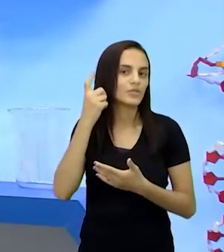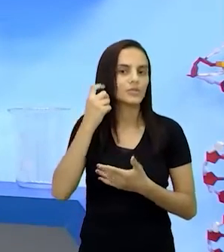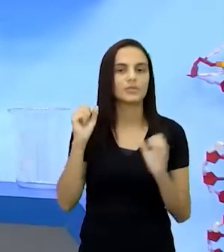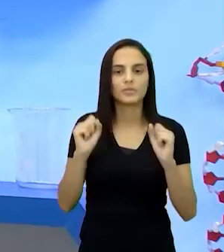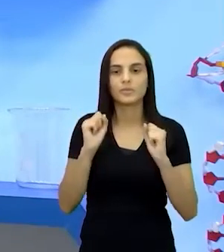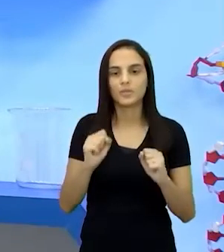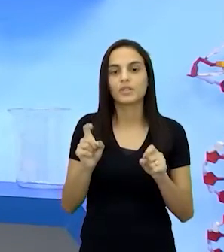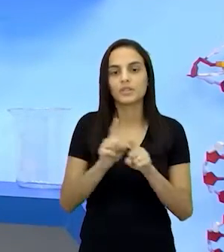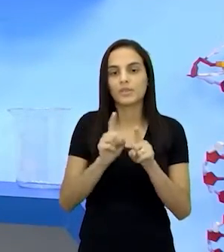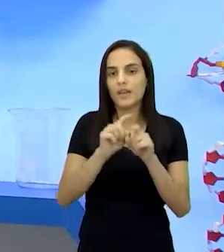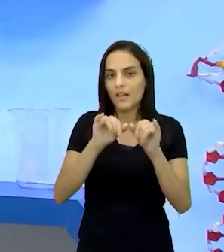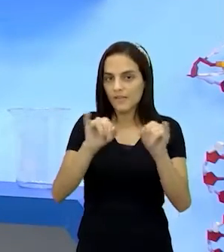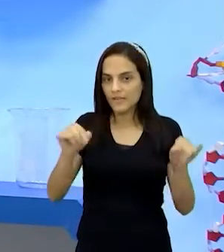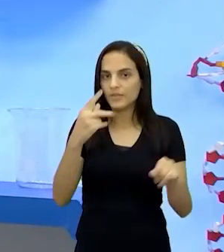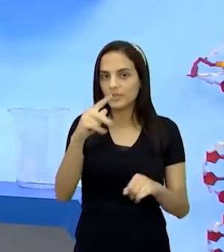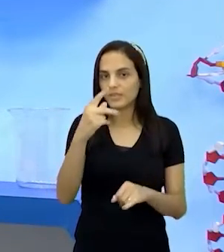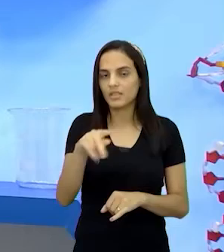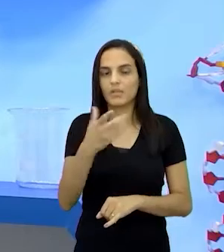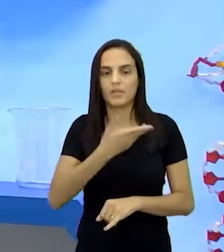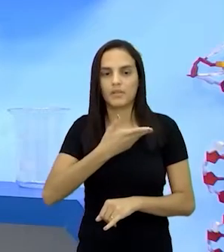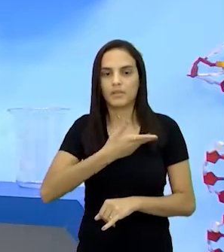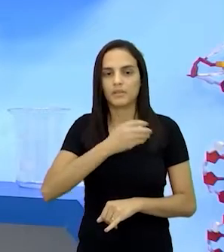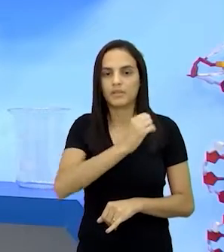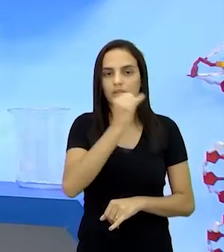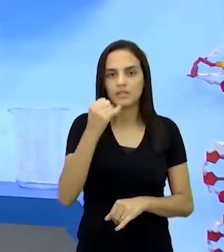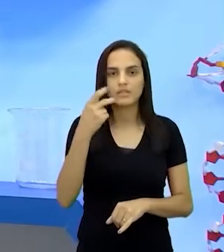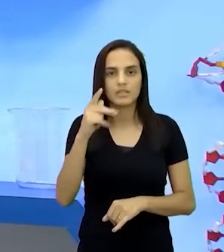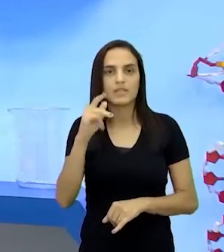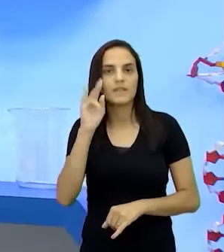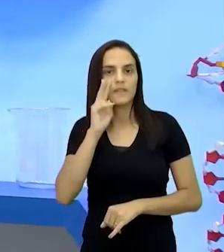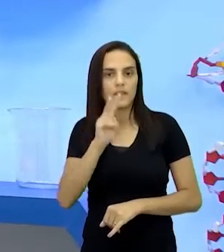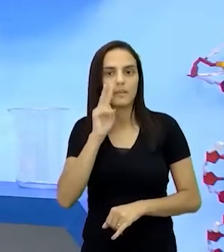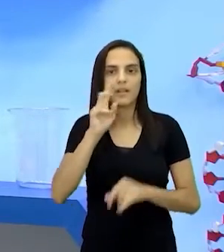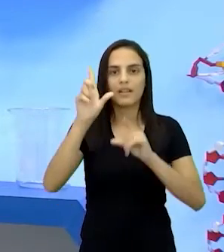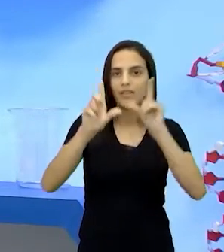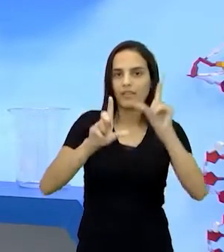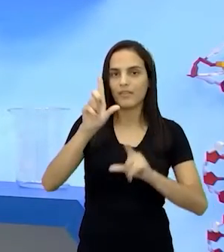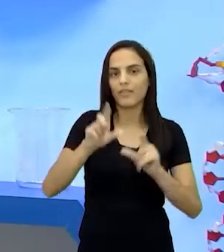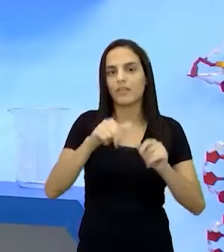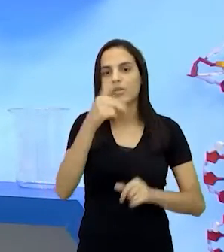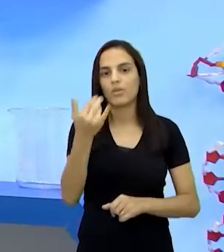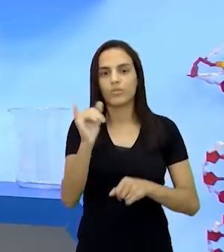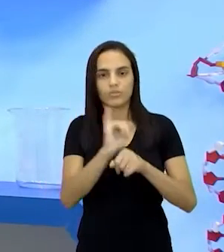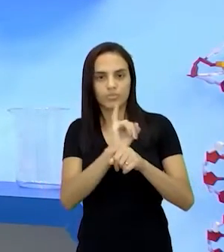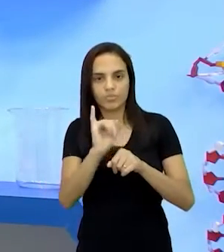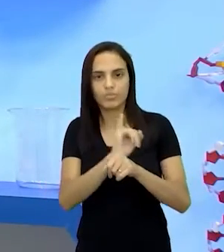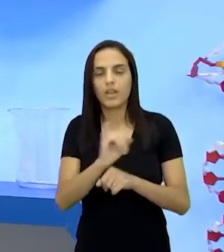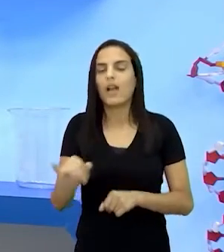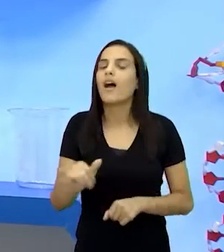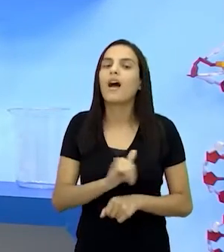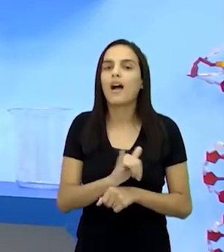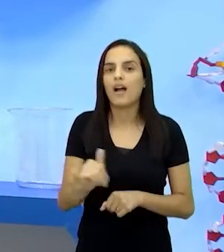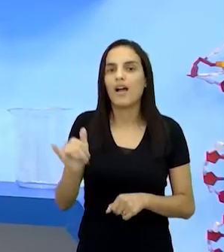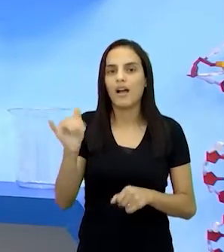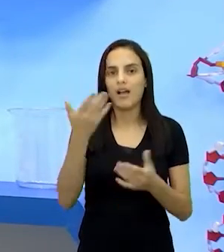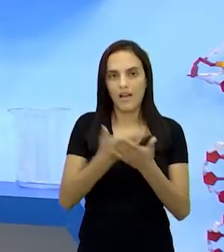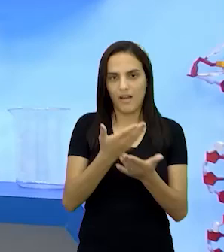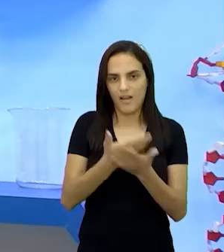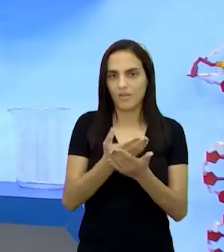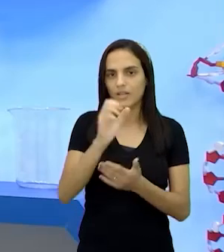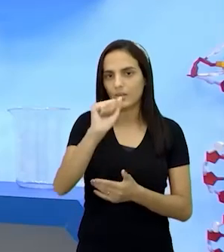E avisa o seu amigo, se você está vendo essa aula pelo YouTube, pela TV, por algum outro lugar, que esta aula está no aplicativo, no canal